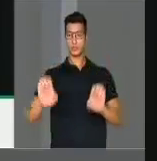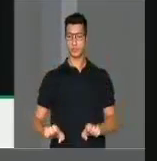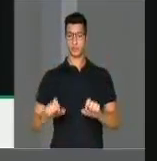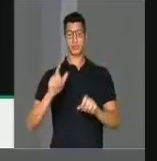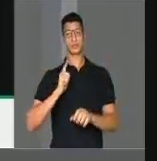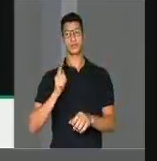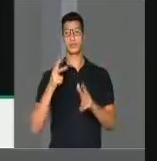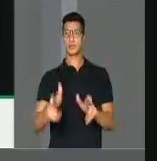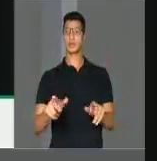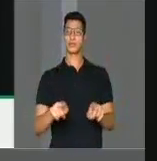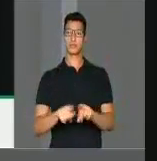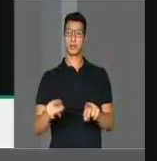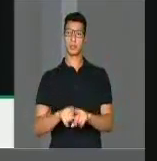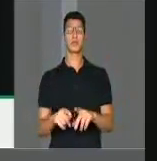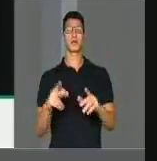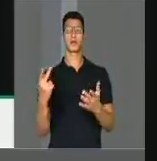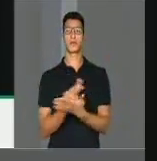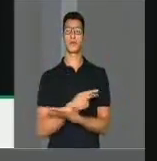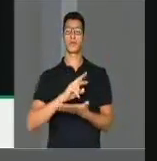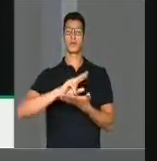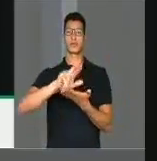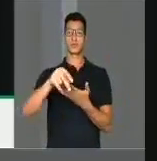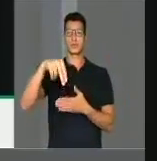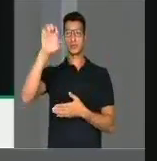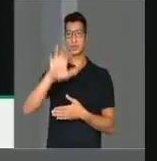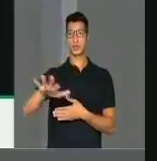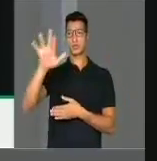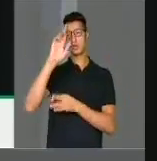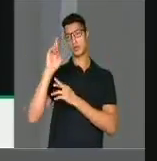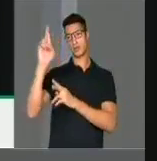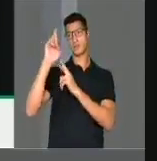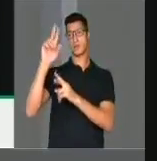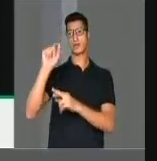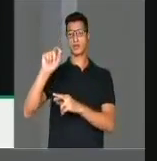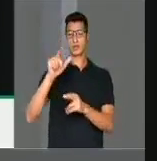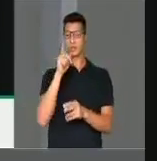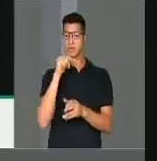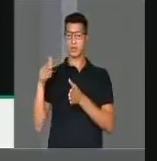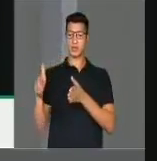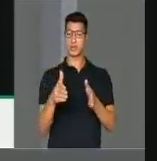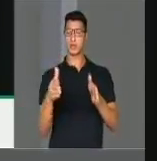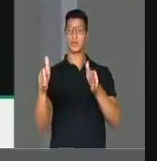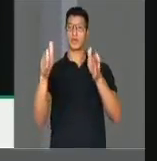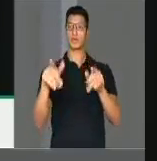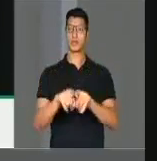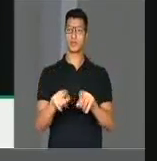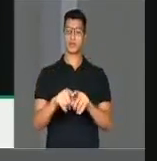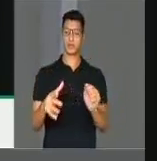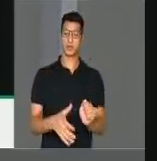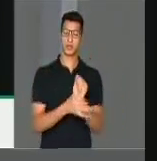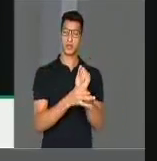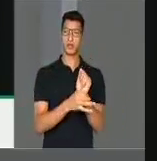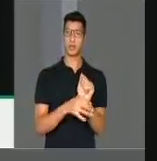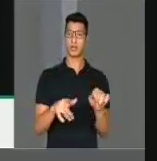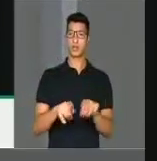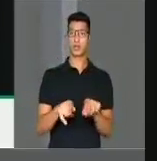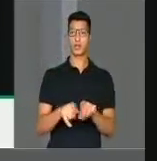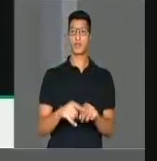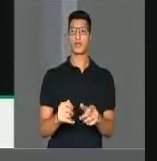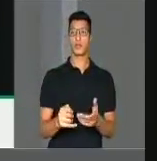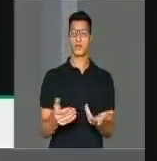projetos estruturantes. Como também muitos nordestinos esperam que a transposição do Rio São Francisco garanta